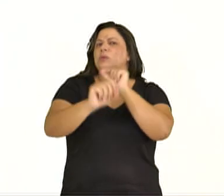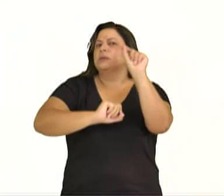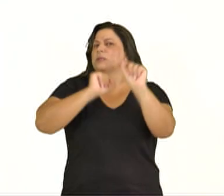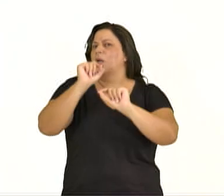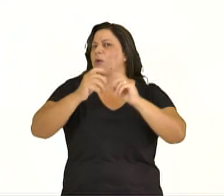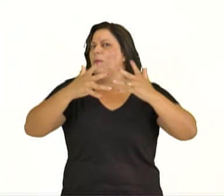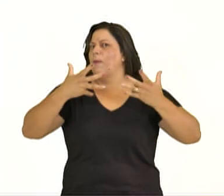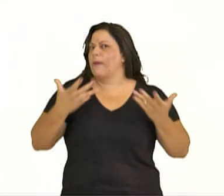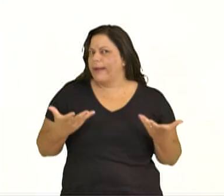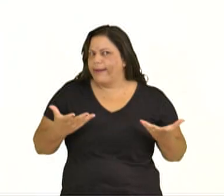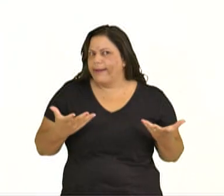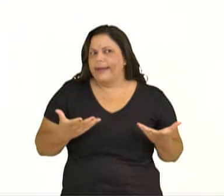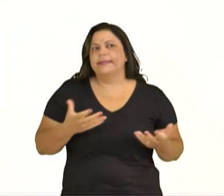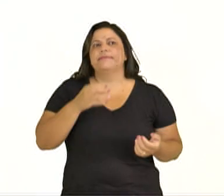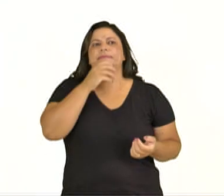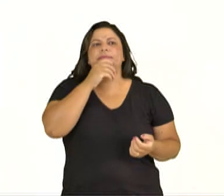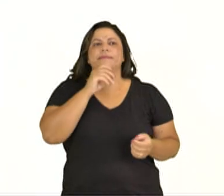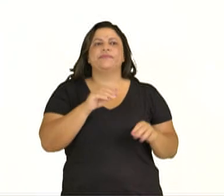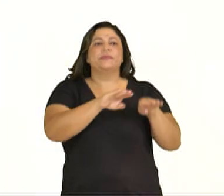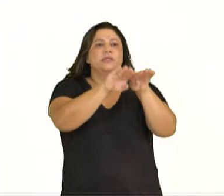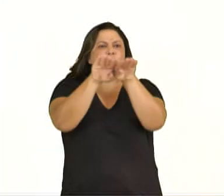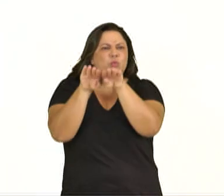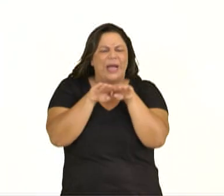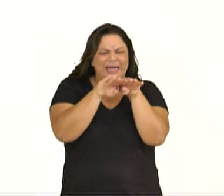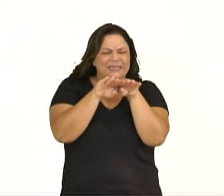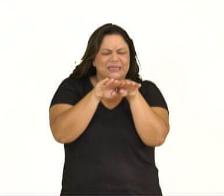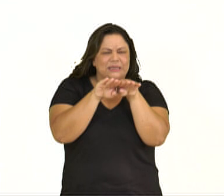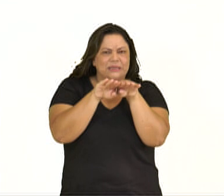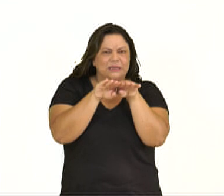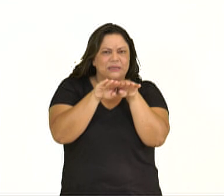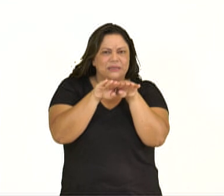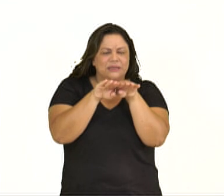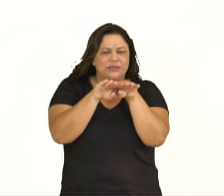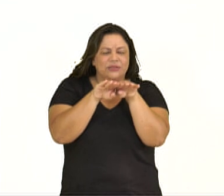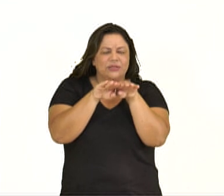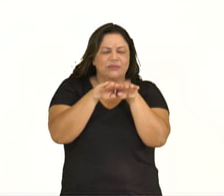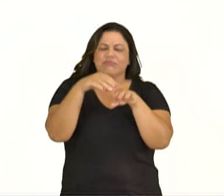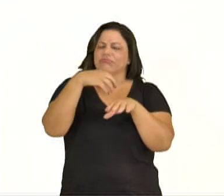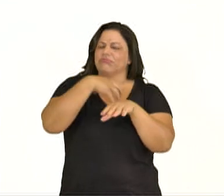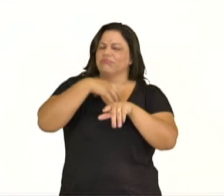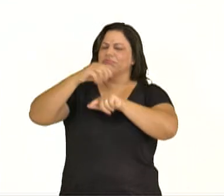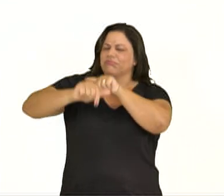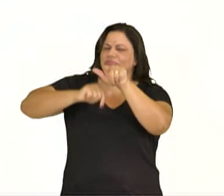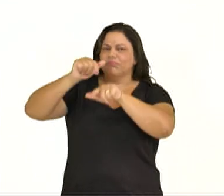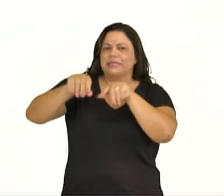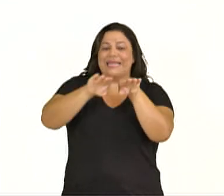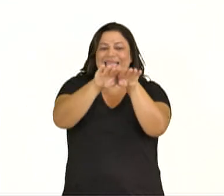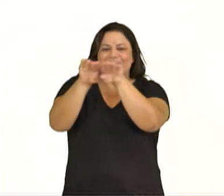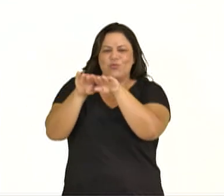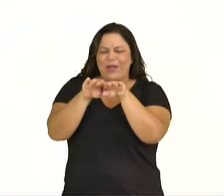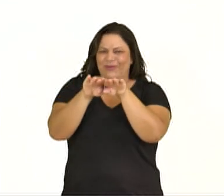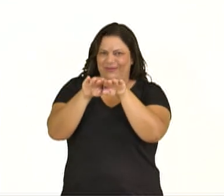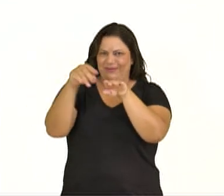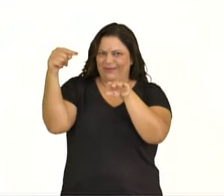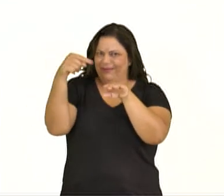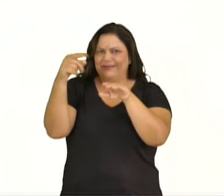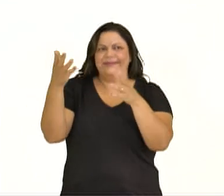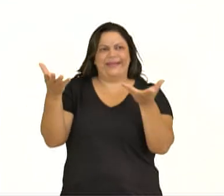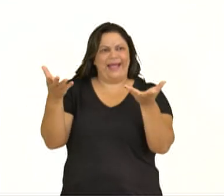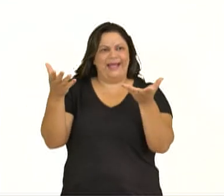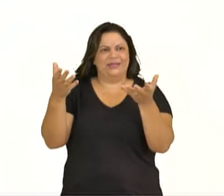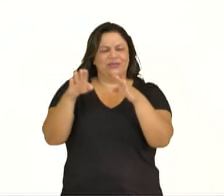nós tínhamos ali, igualdade de condições de trabalho, aqui a palavrinha já diz, igualdade. Então, eu estou perguntando